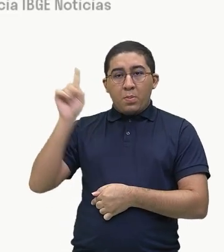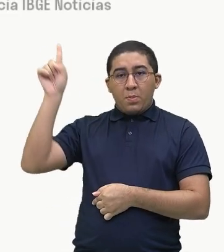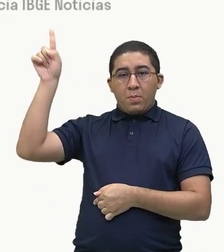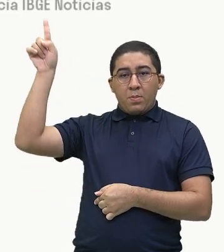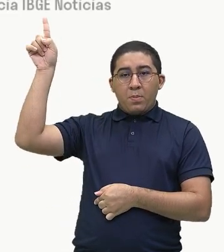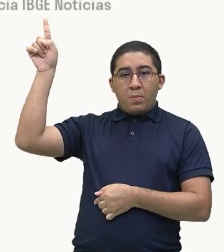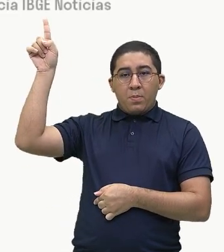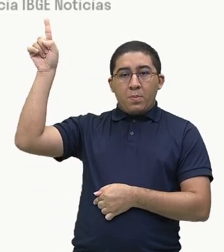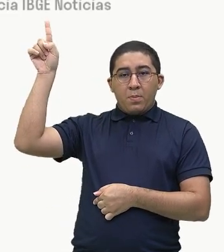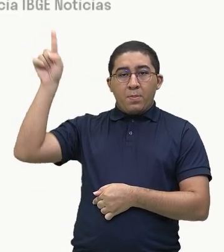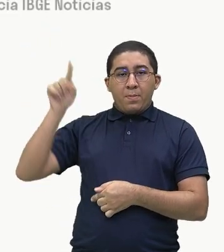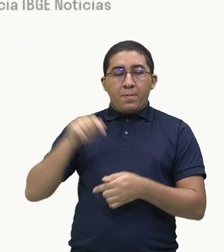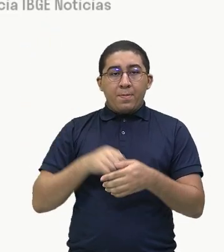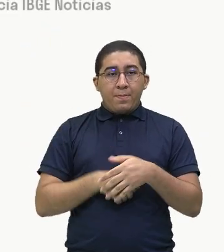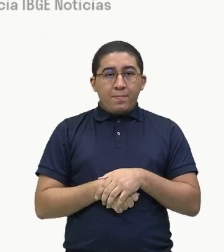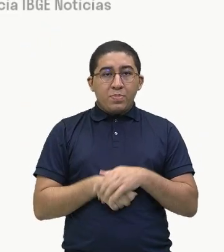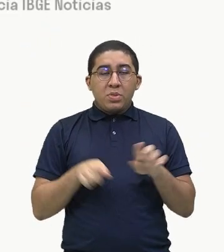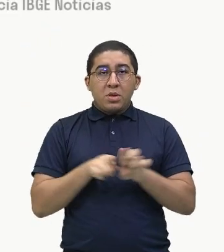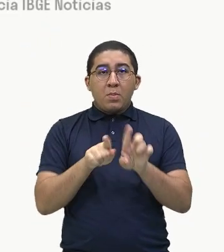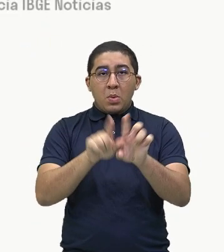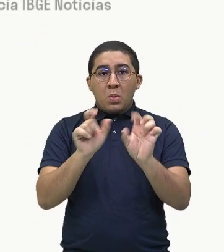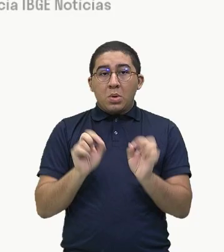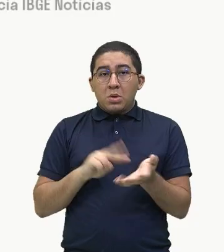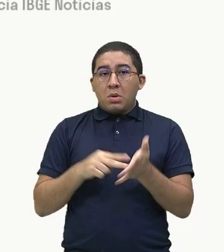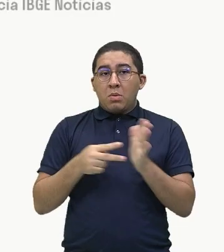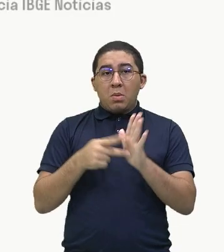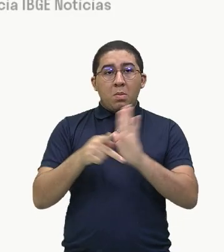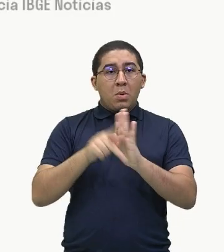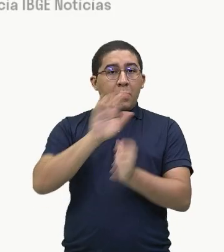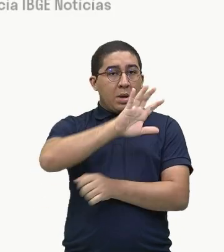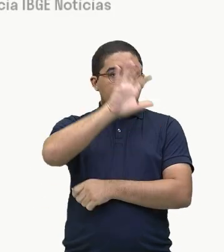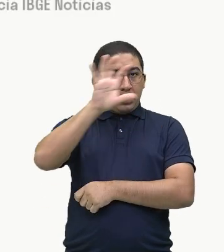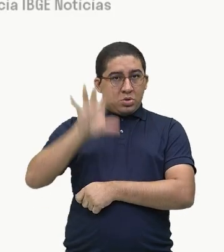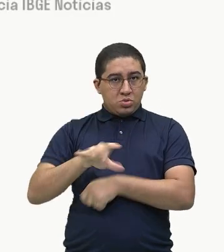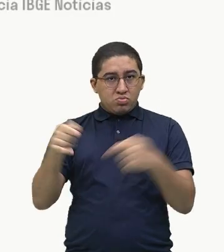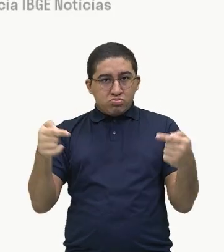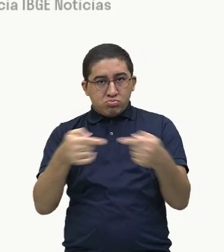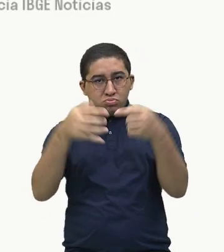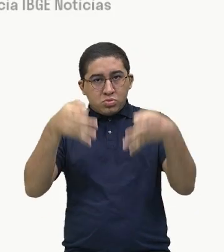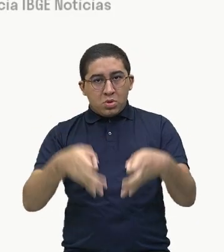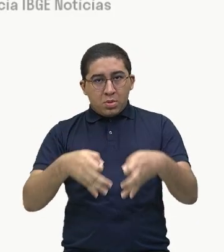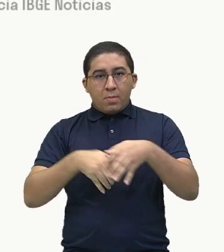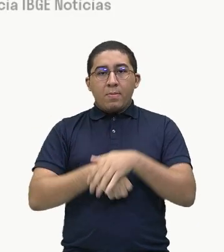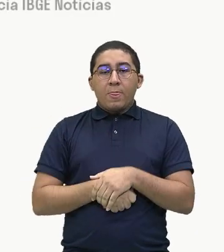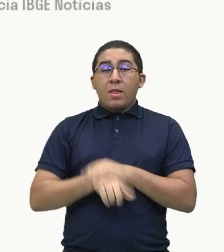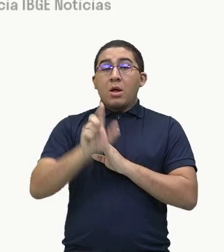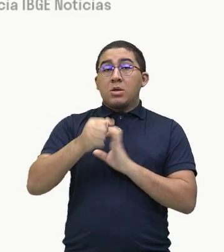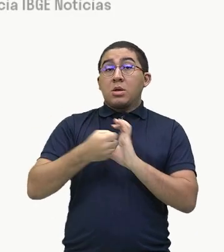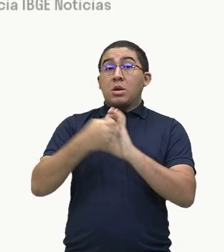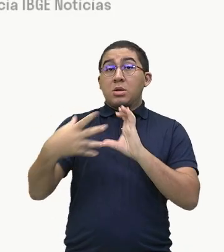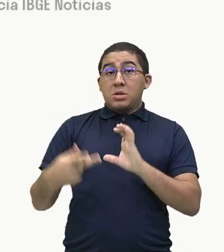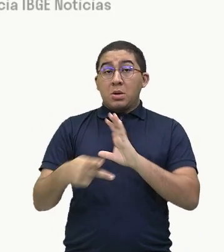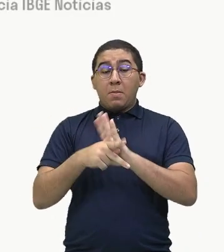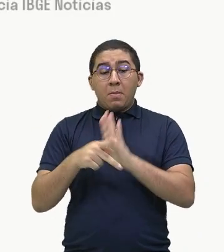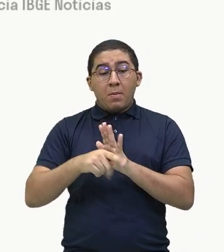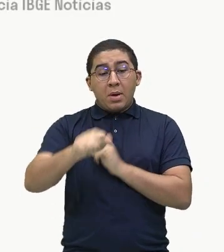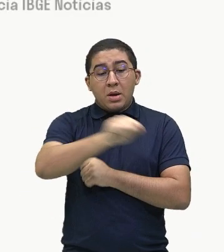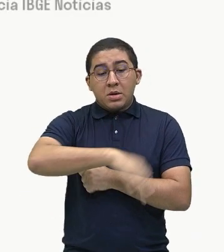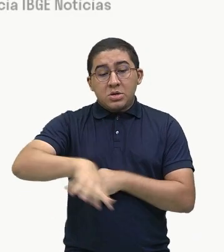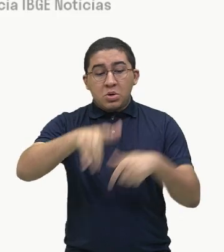né? E o que tem dentro dessa regionalização, né? Então, esses complexos regionais, gente, ou essas